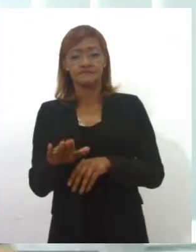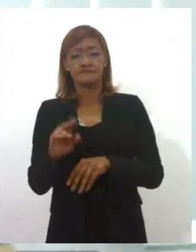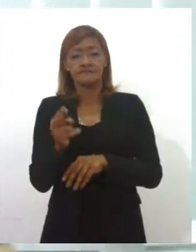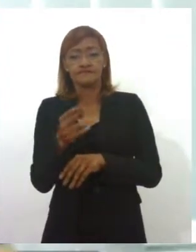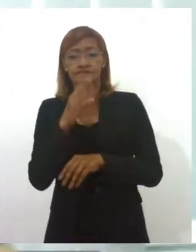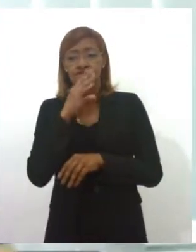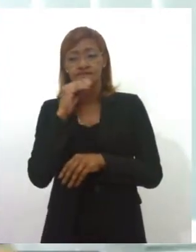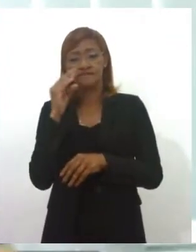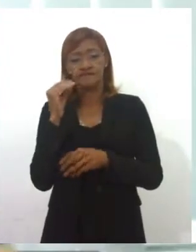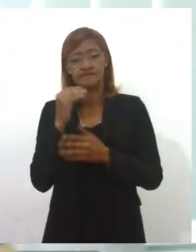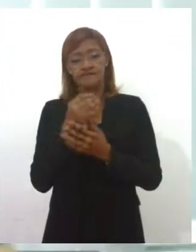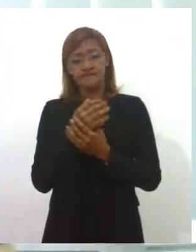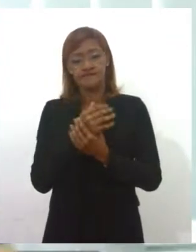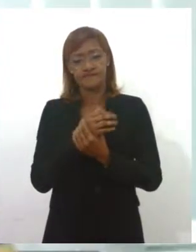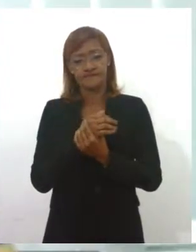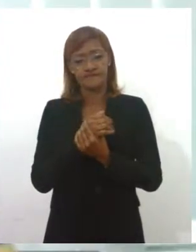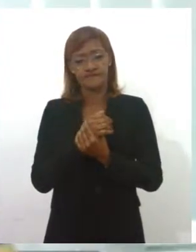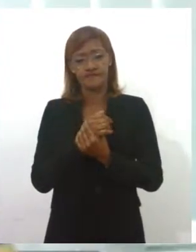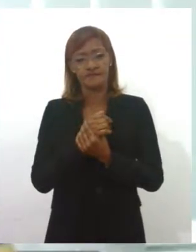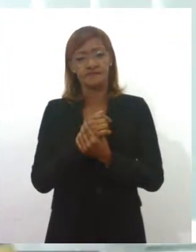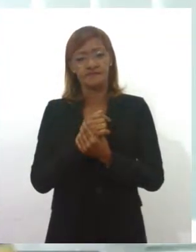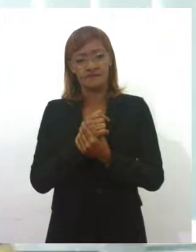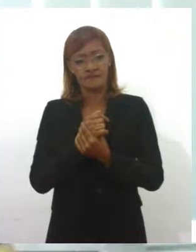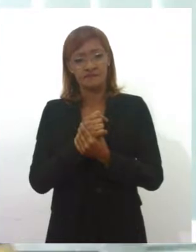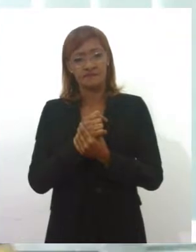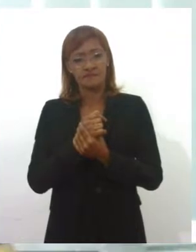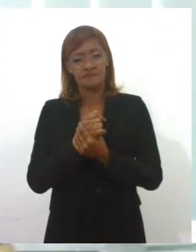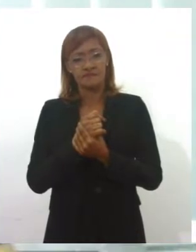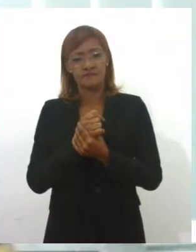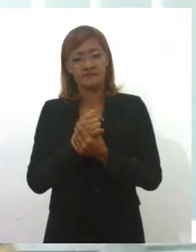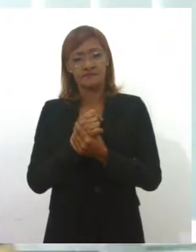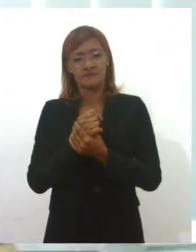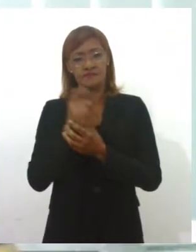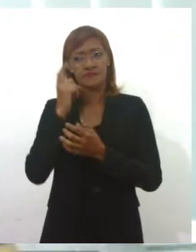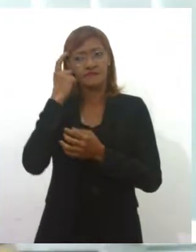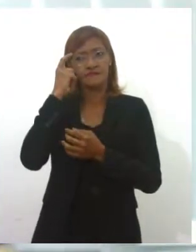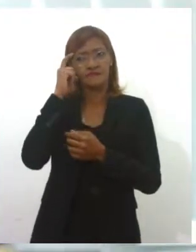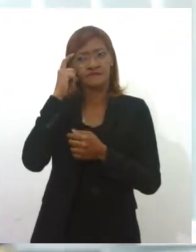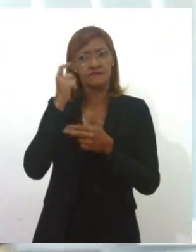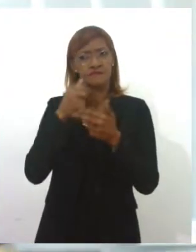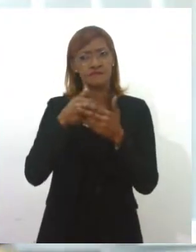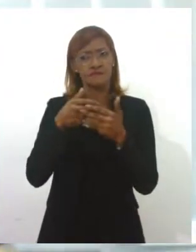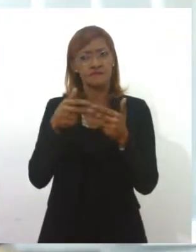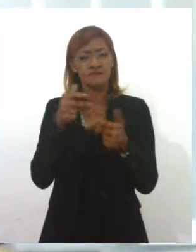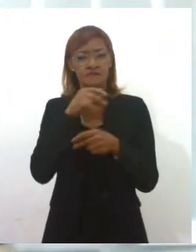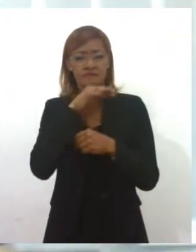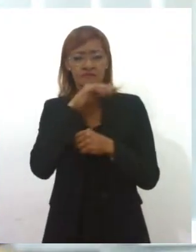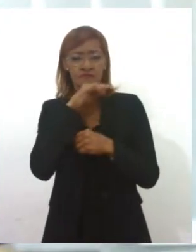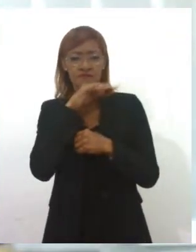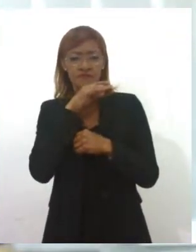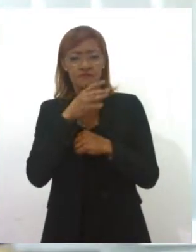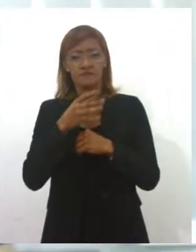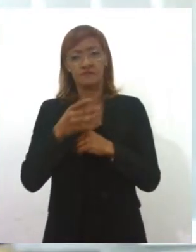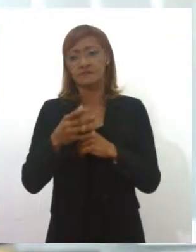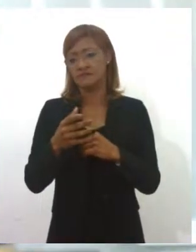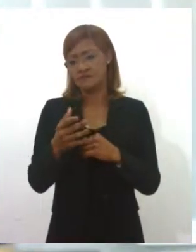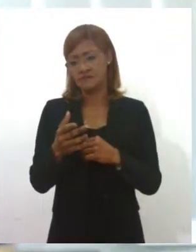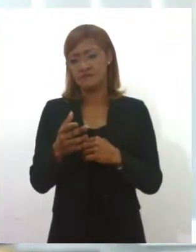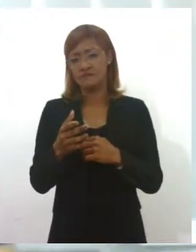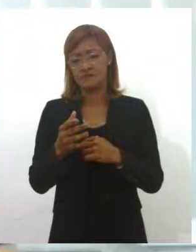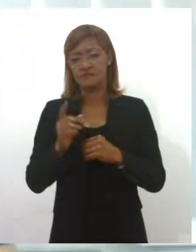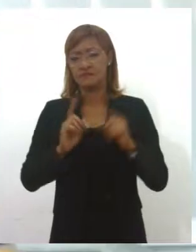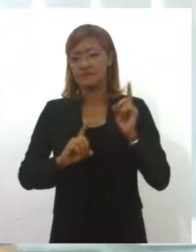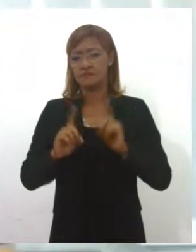adolescente né tá com pensamentos ruins tá com alguns sintomas relacionados à depressão